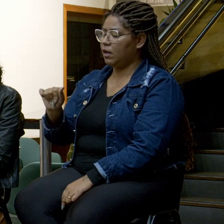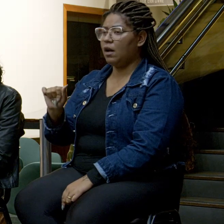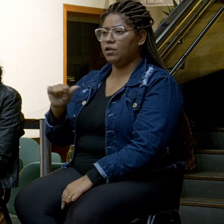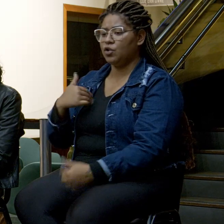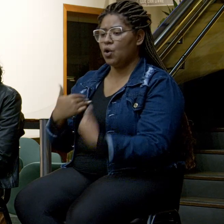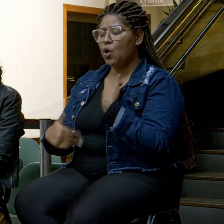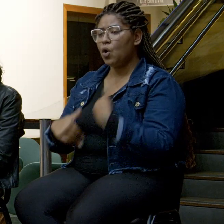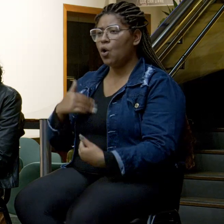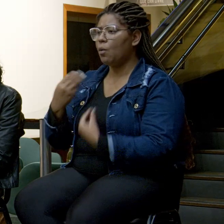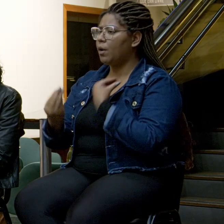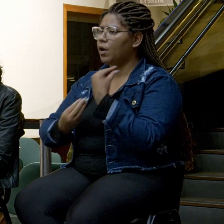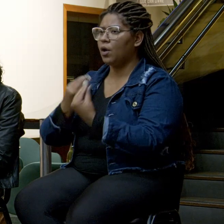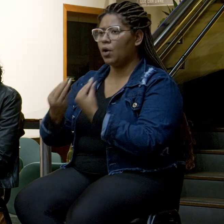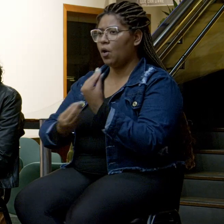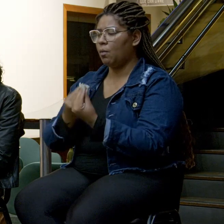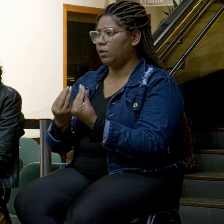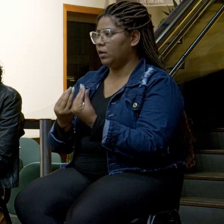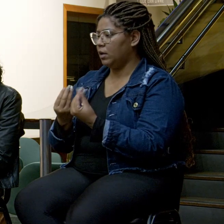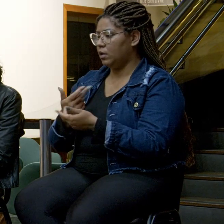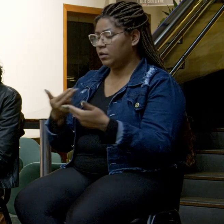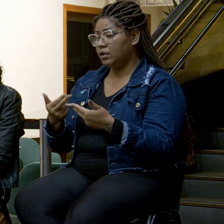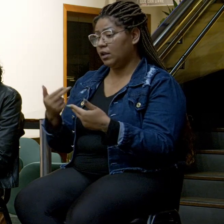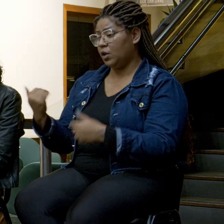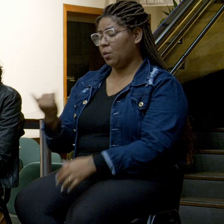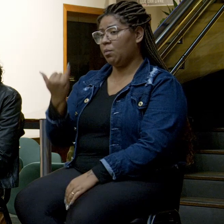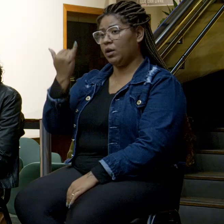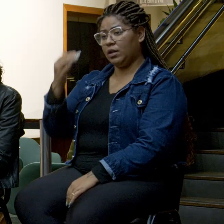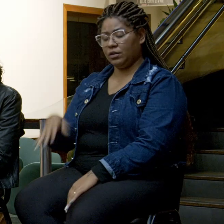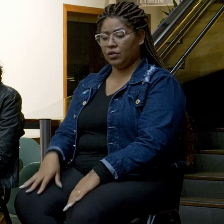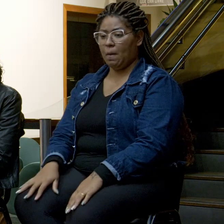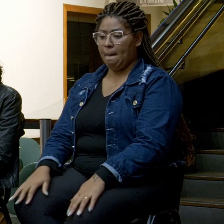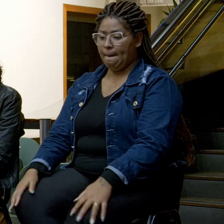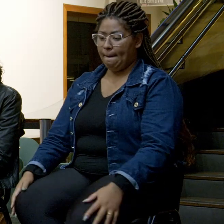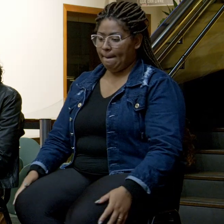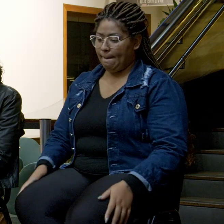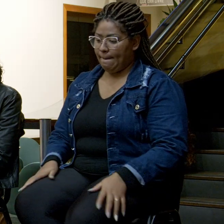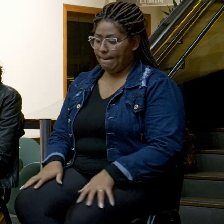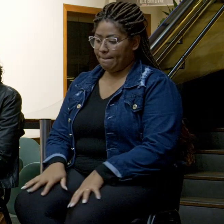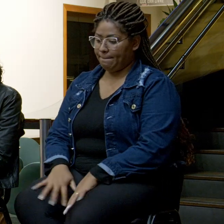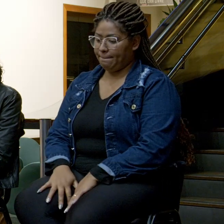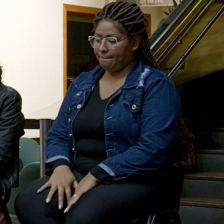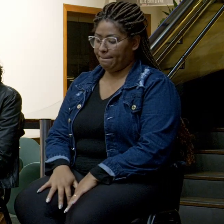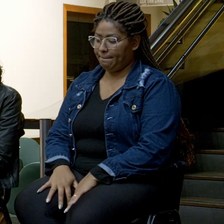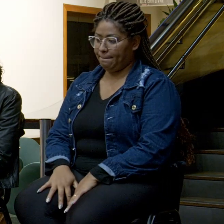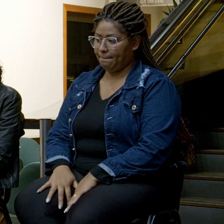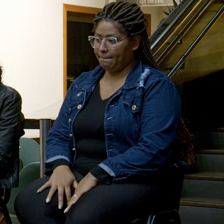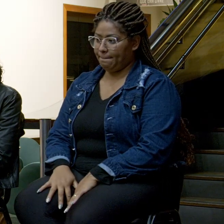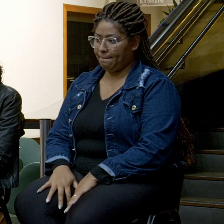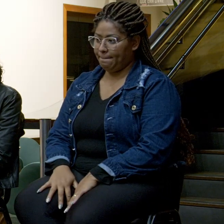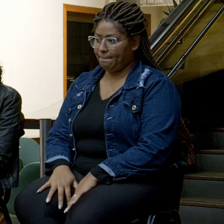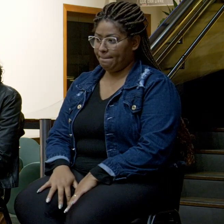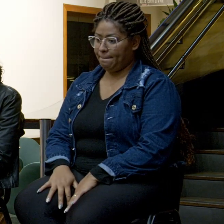de como esse corpo de materiais é tão fundamental para Maiolino. Então, acho que